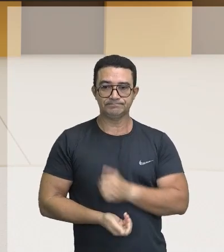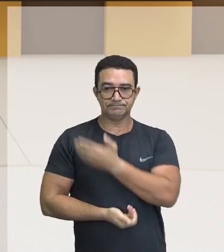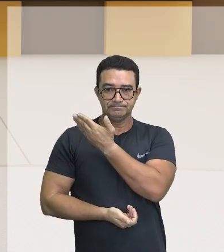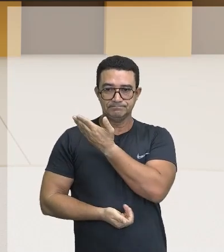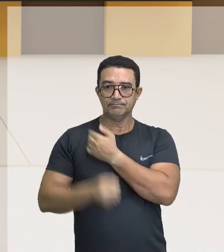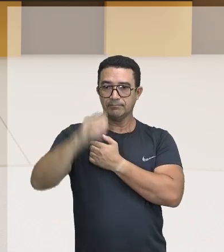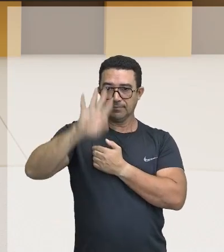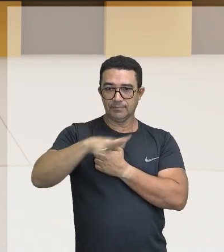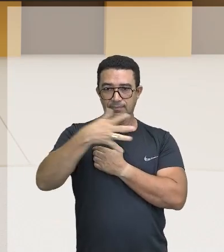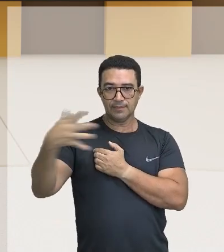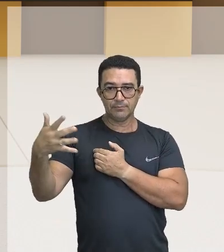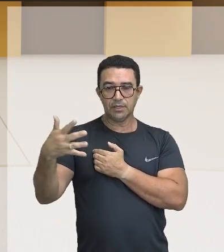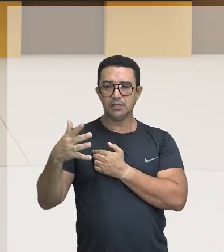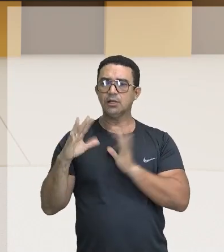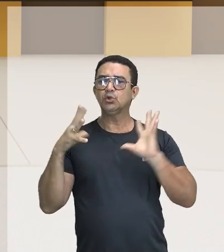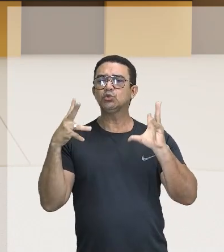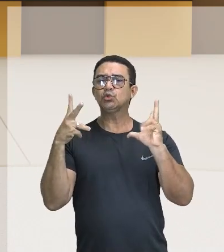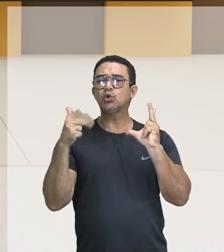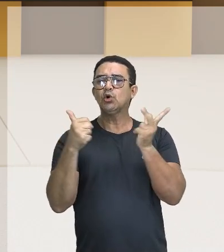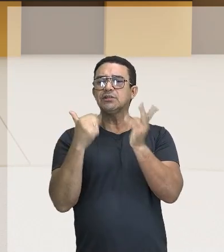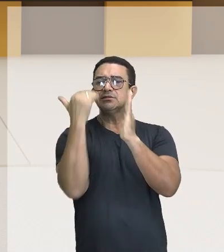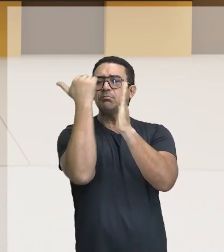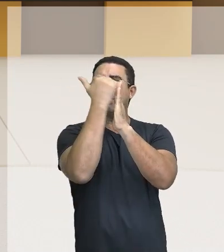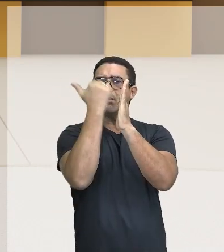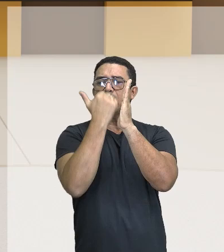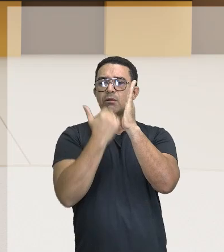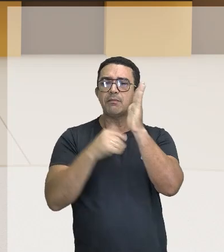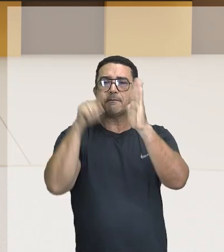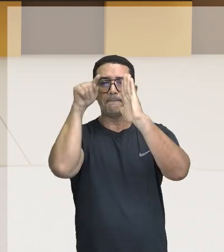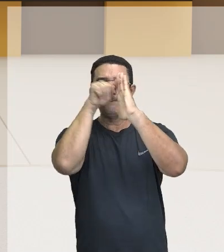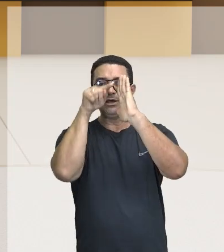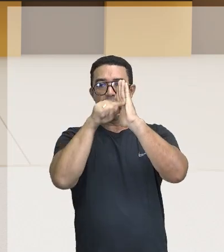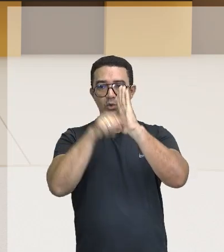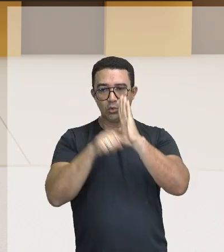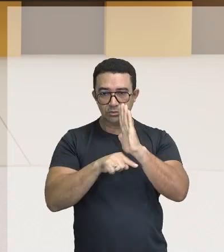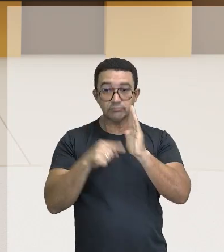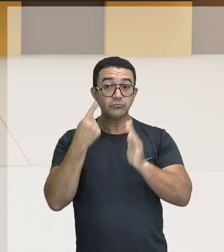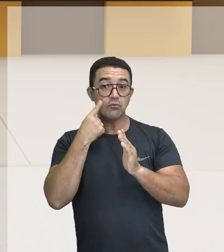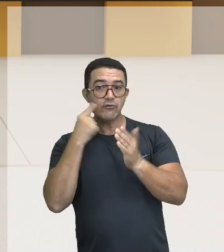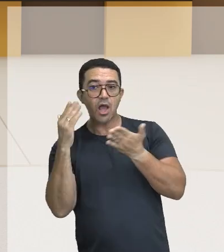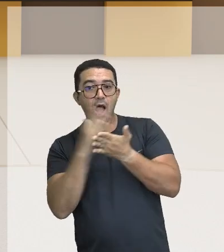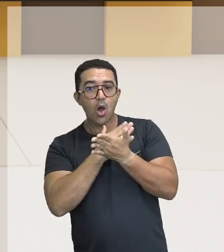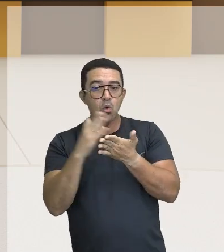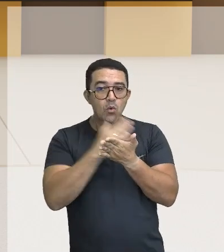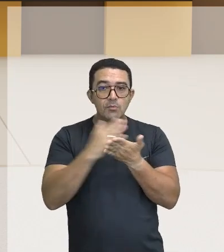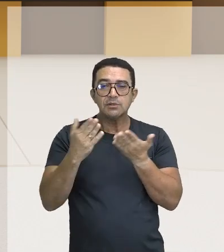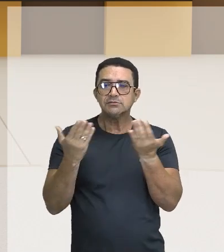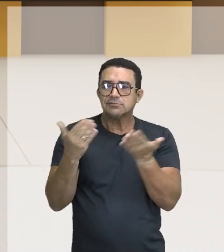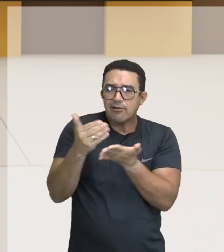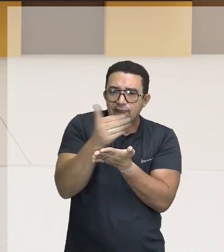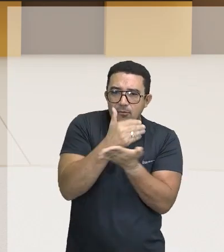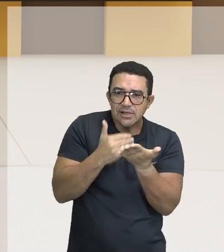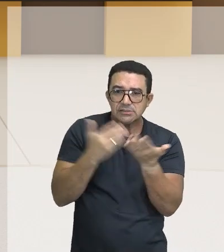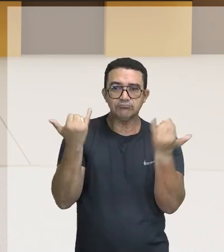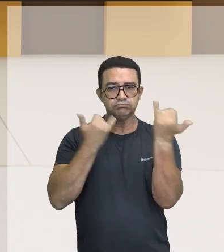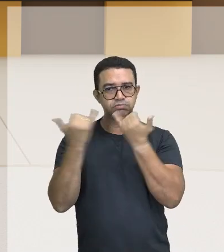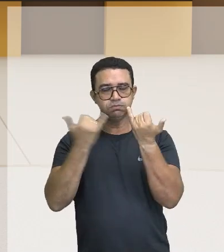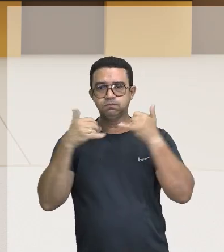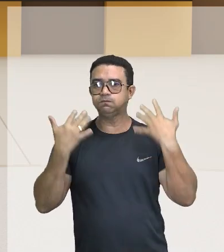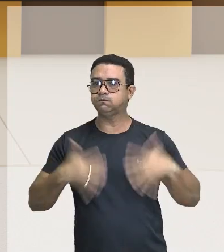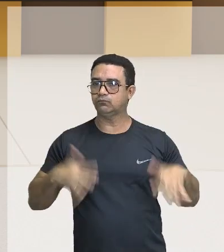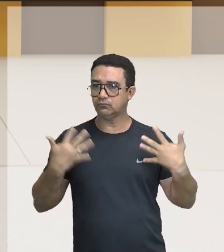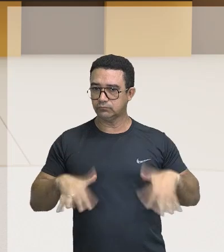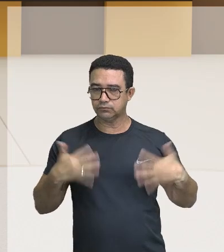tabela com todas as variáveis e vamos analisar alguns dados, né, professora? Exatamente. Então, são muitas